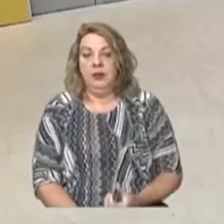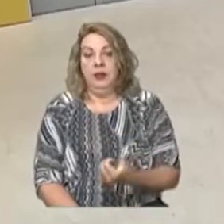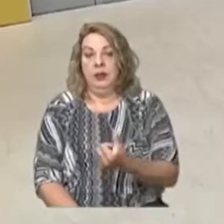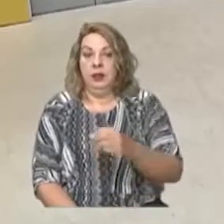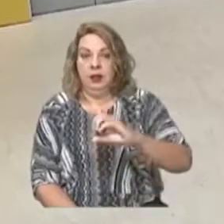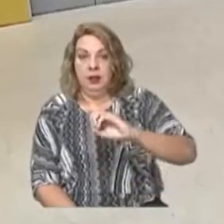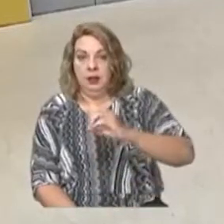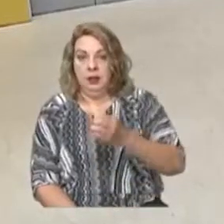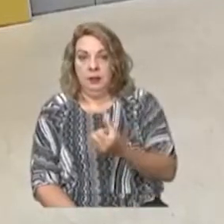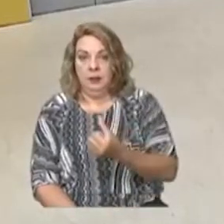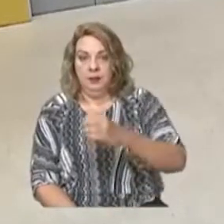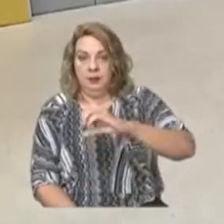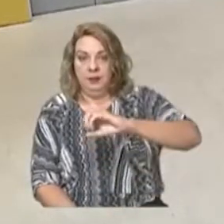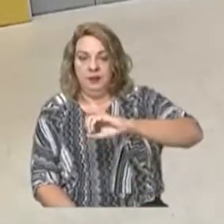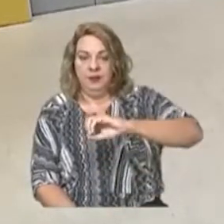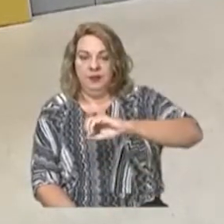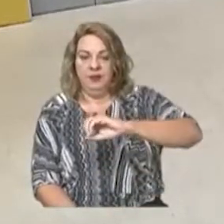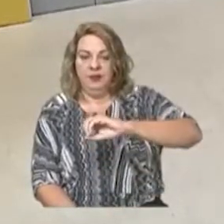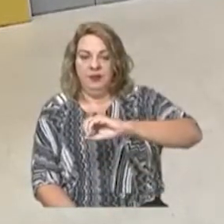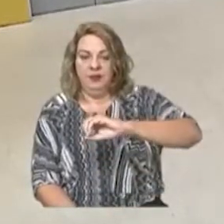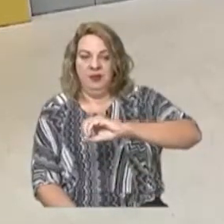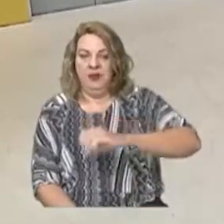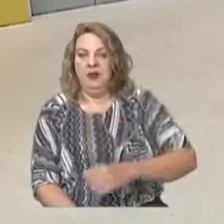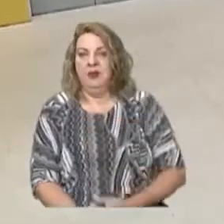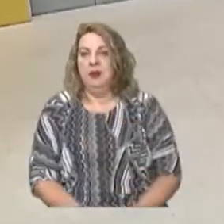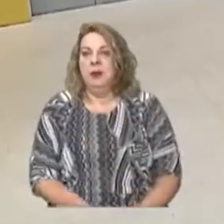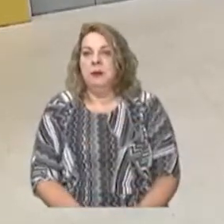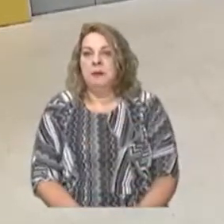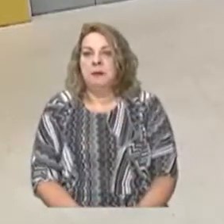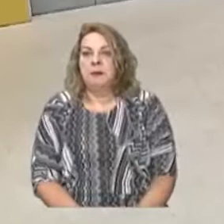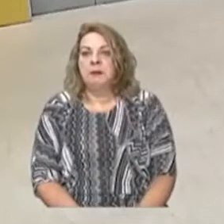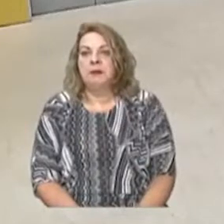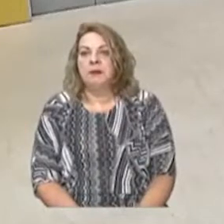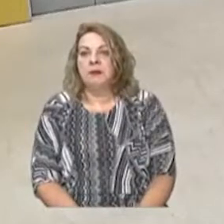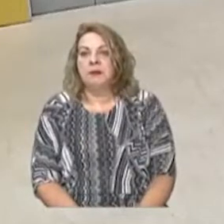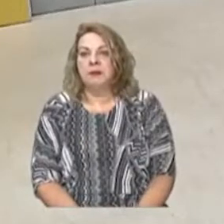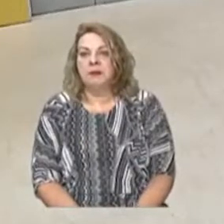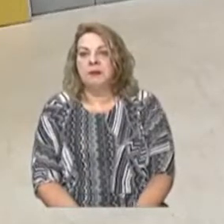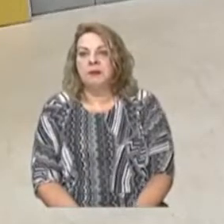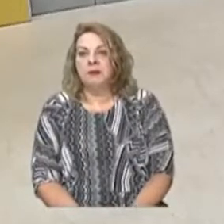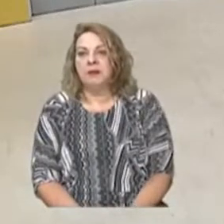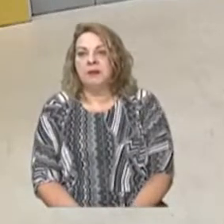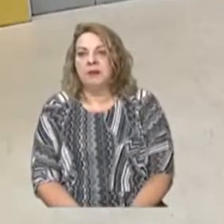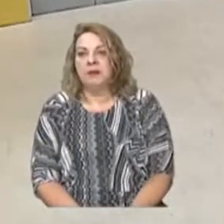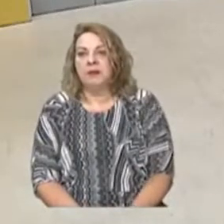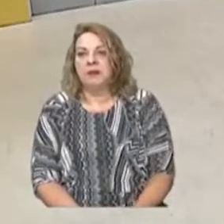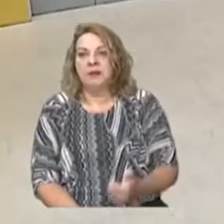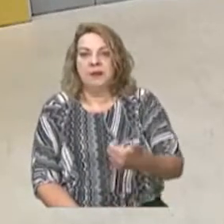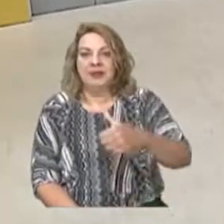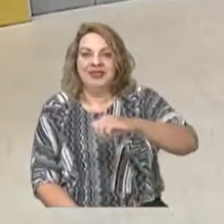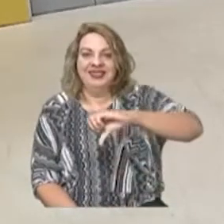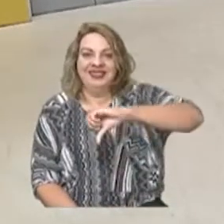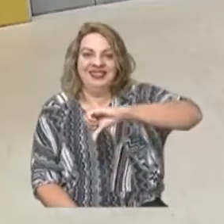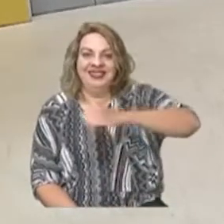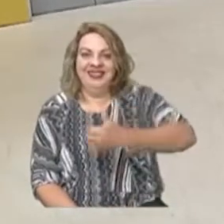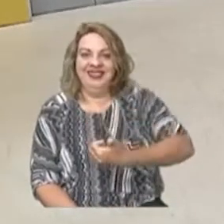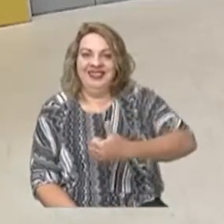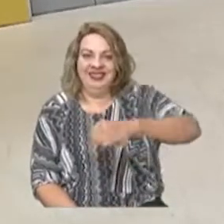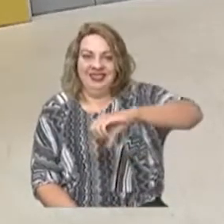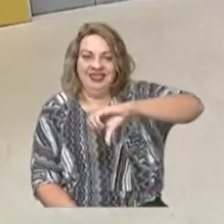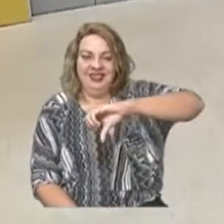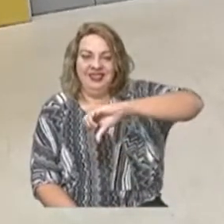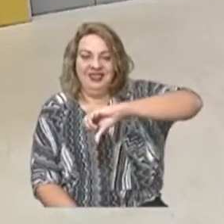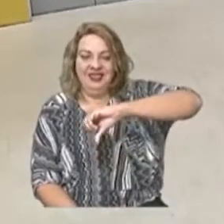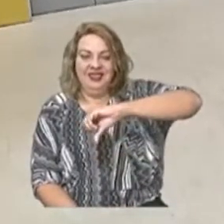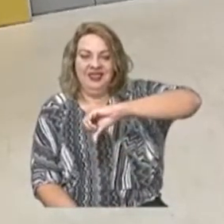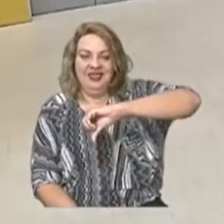60, 60, 60 aí que ainda tem muita bolinha pra chamar. Então senta aí que eu vou chamando. Número 19,